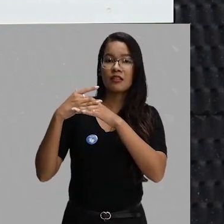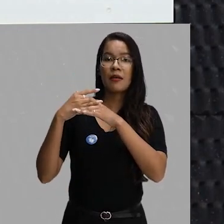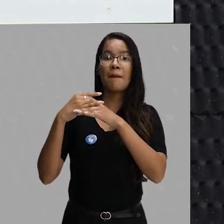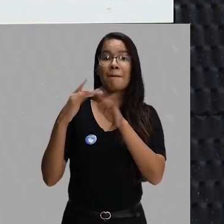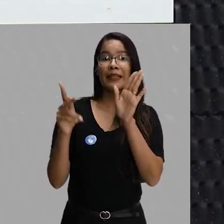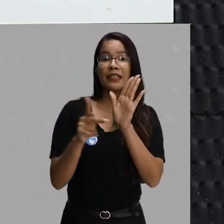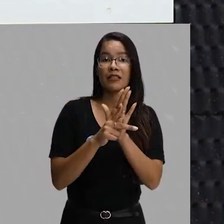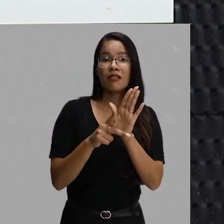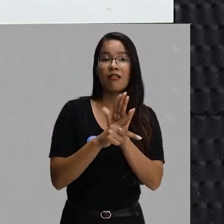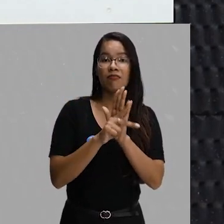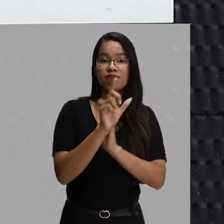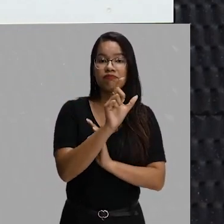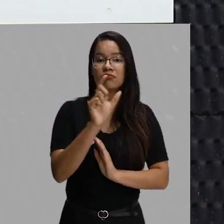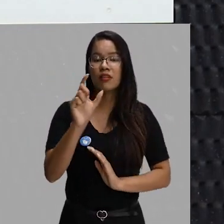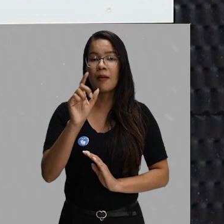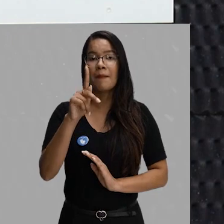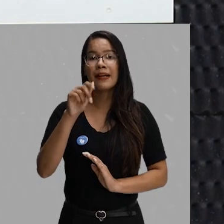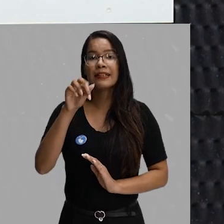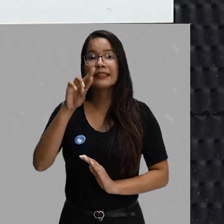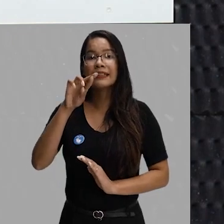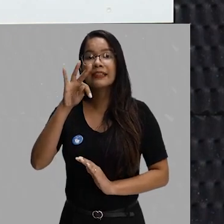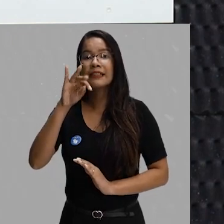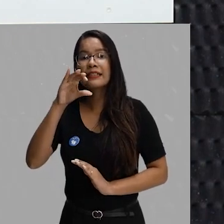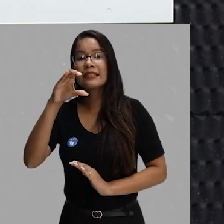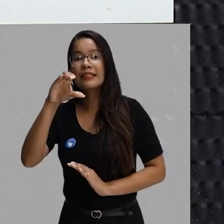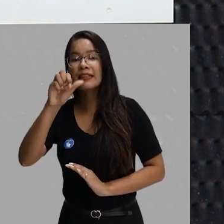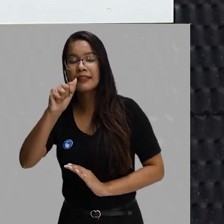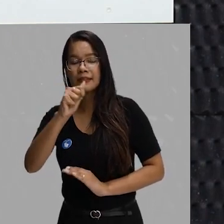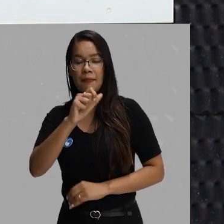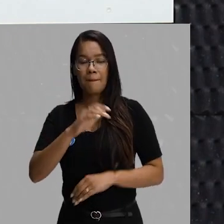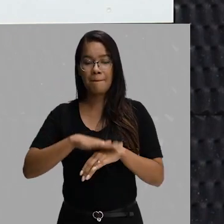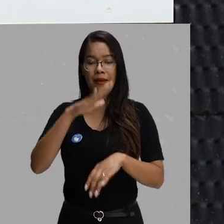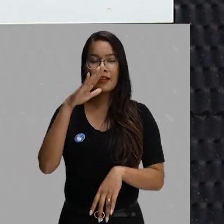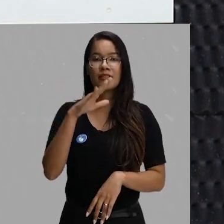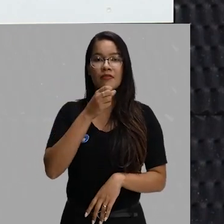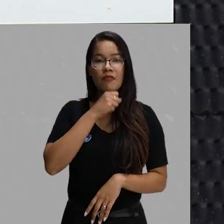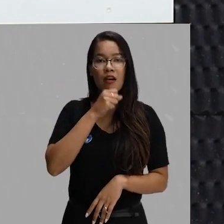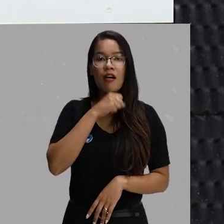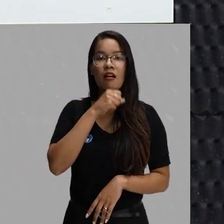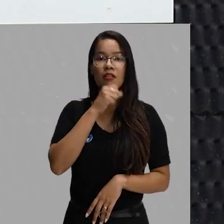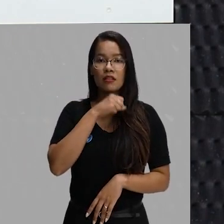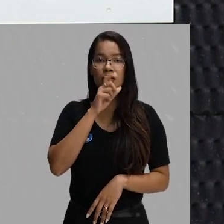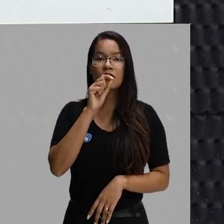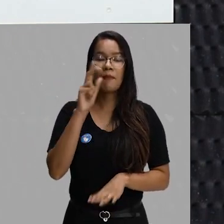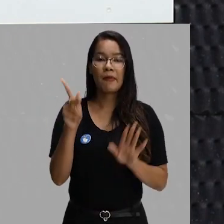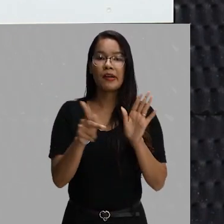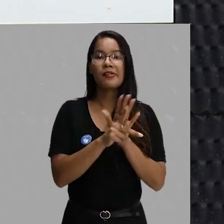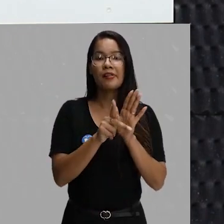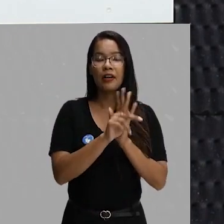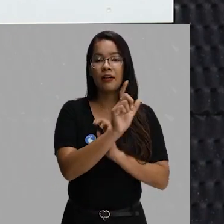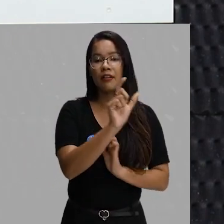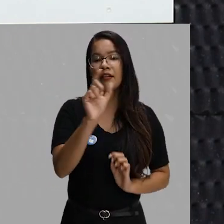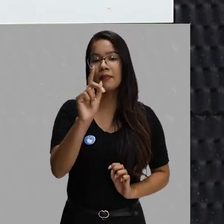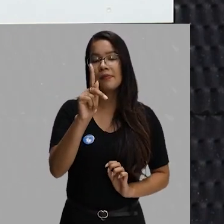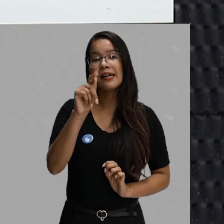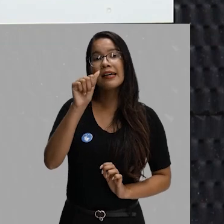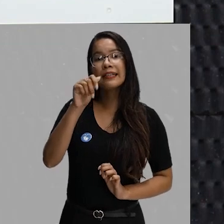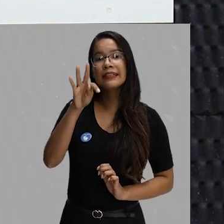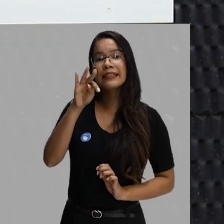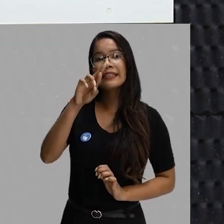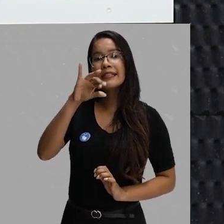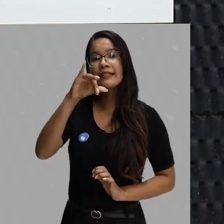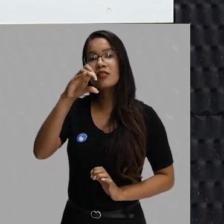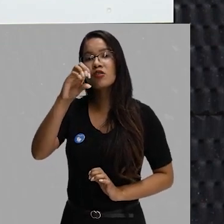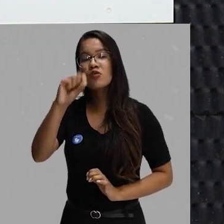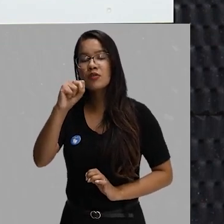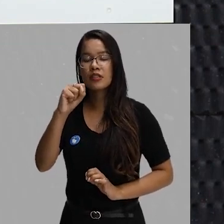Os senadores eram os mais velhos ou anciões que pertenciam à classe dos patrícios. Os patrícios são proprietários de